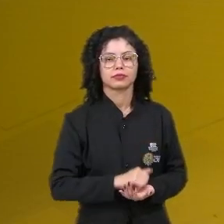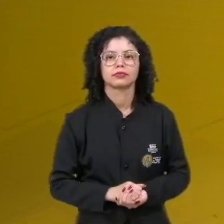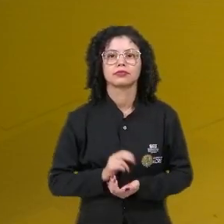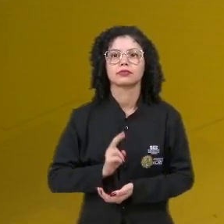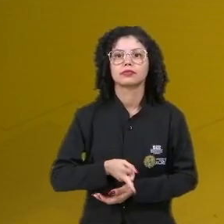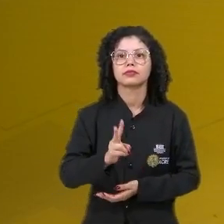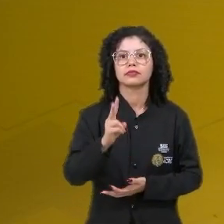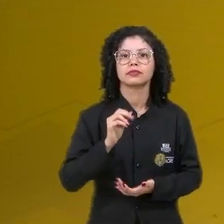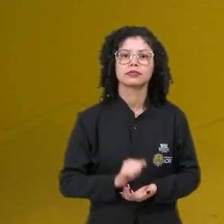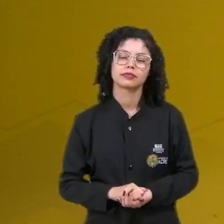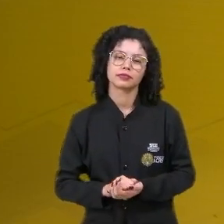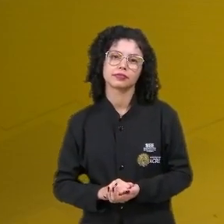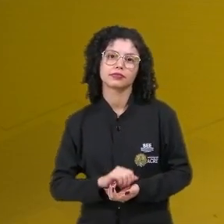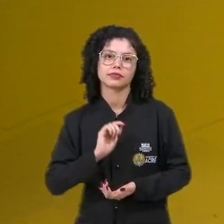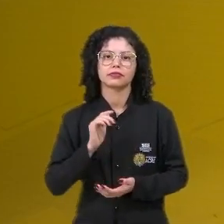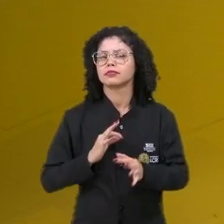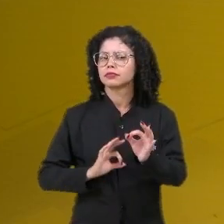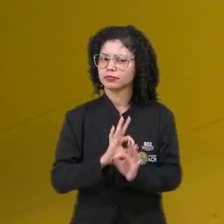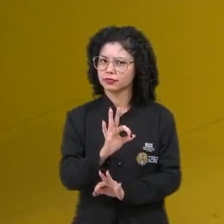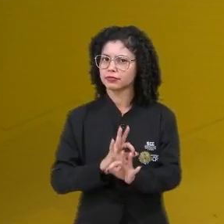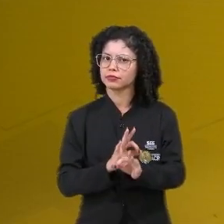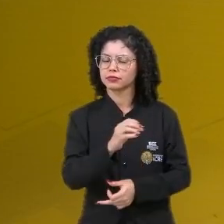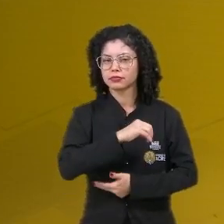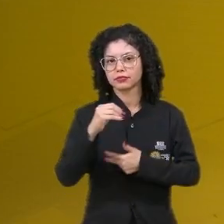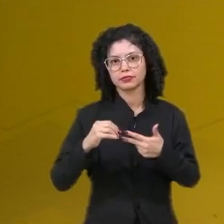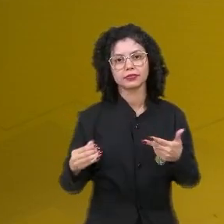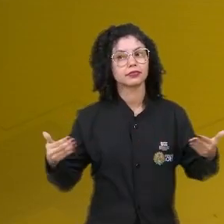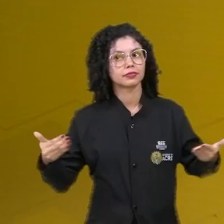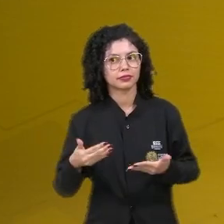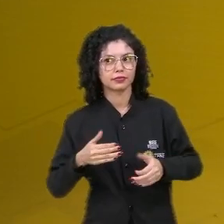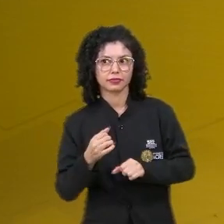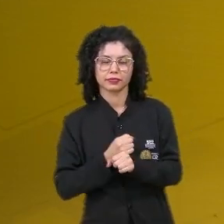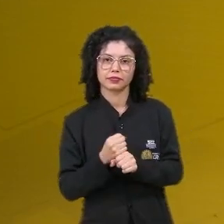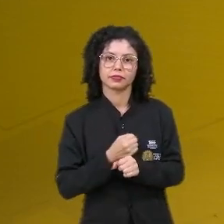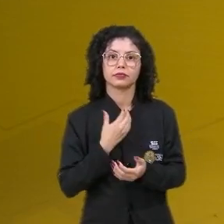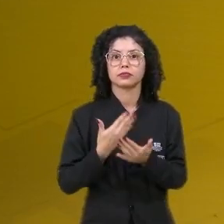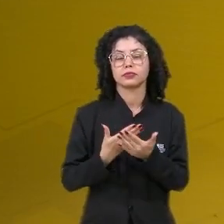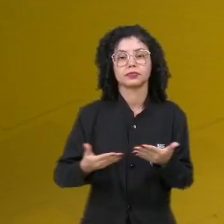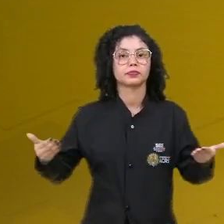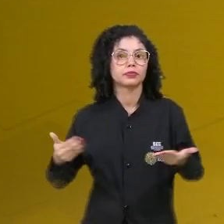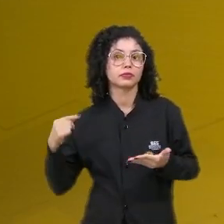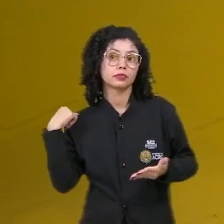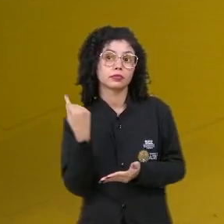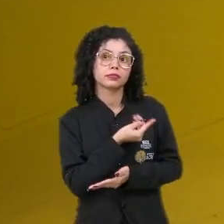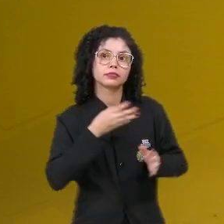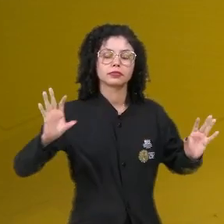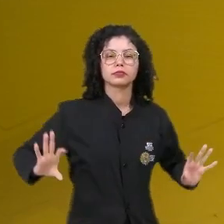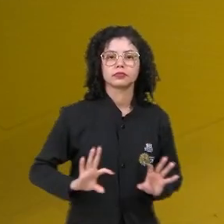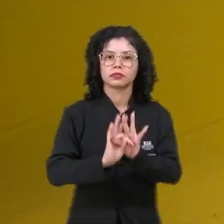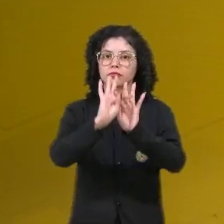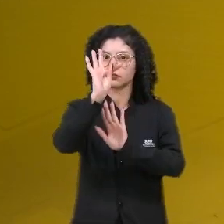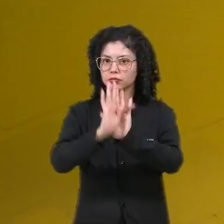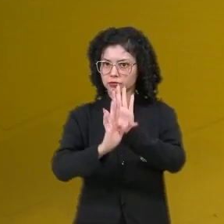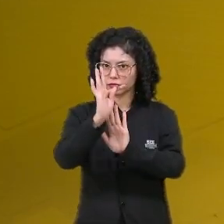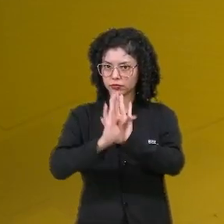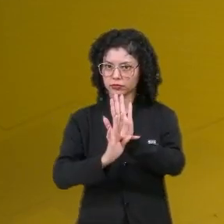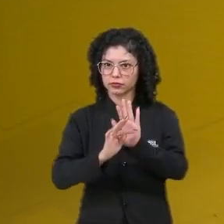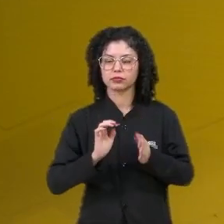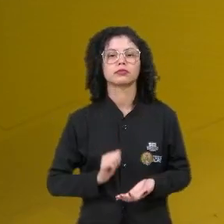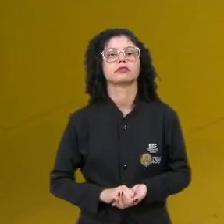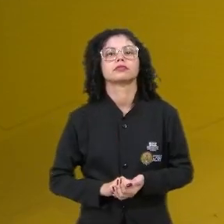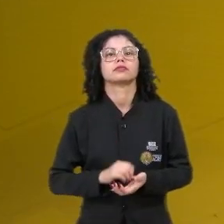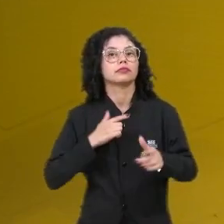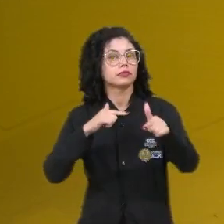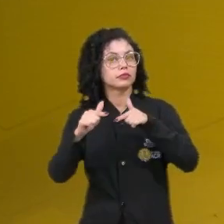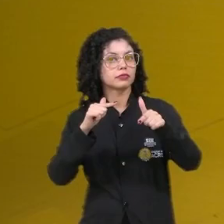dar continuidade à nossa preparação para o Enem deste ano. Nossa aula de hoje sobre intertextualidade. Nós